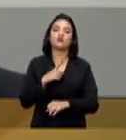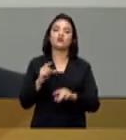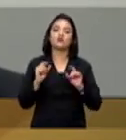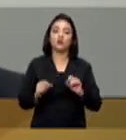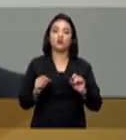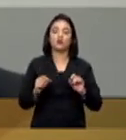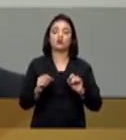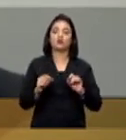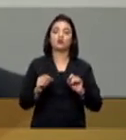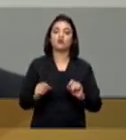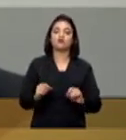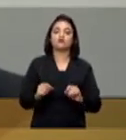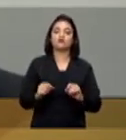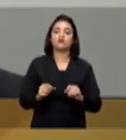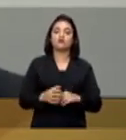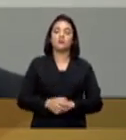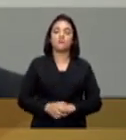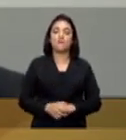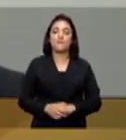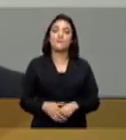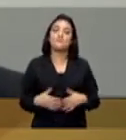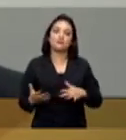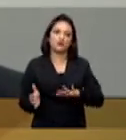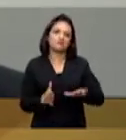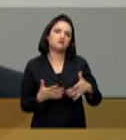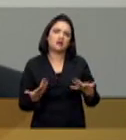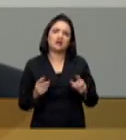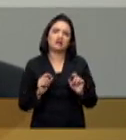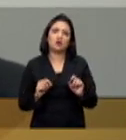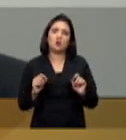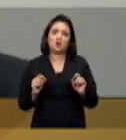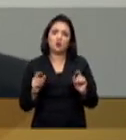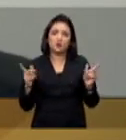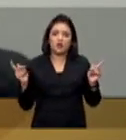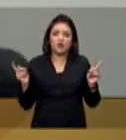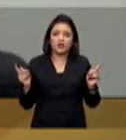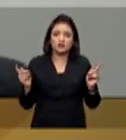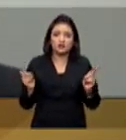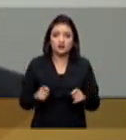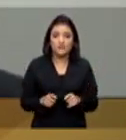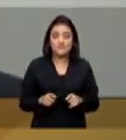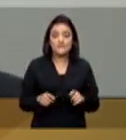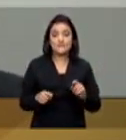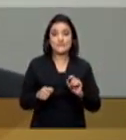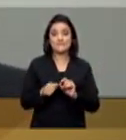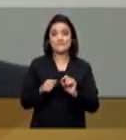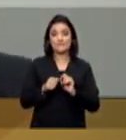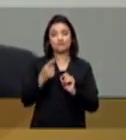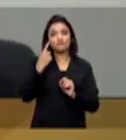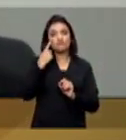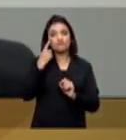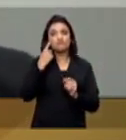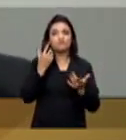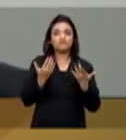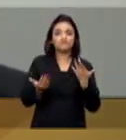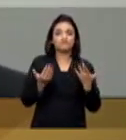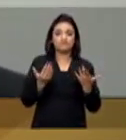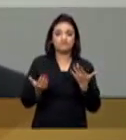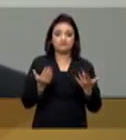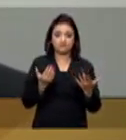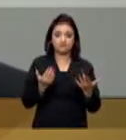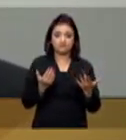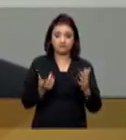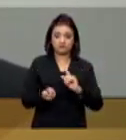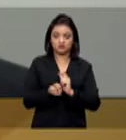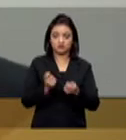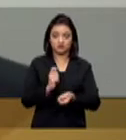penal aos princípios constitucionais. Assim, é possível, no caso, aplicar-se a analogia em Bonaparte para